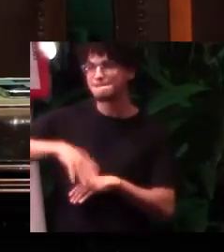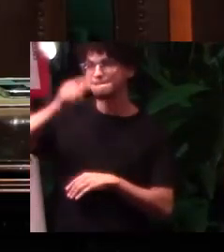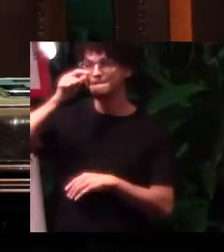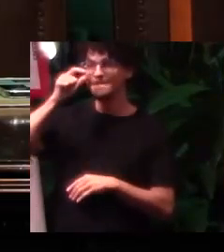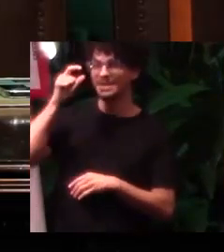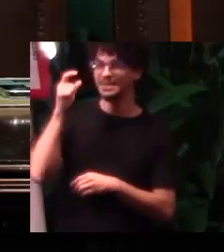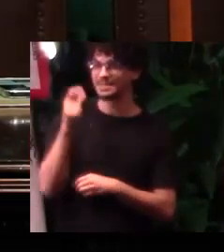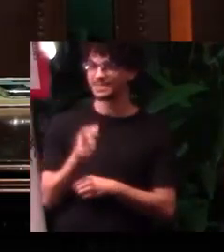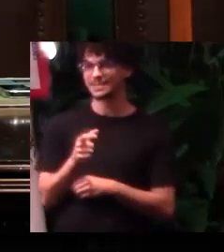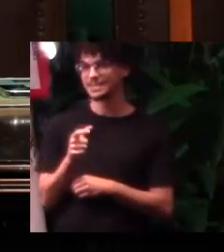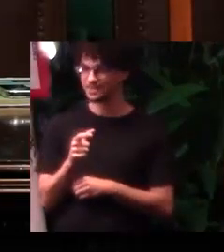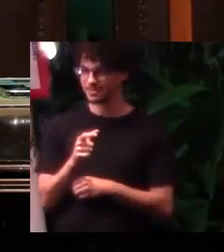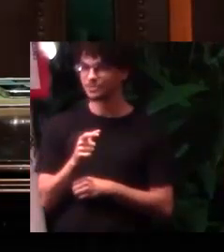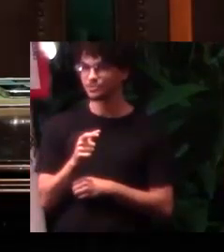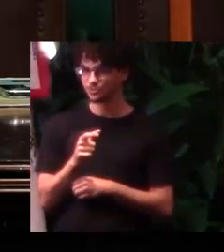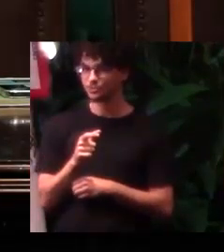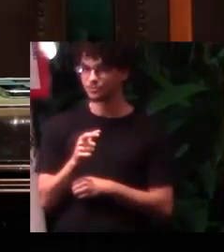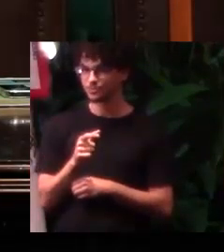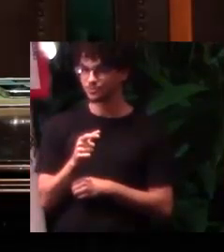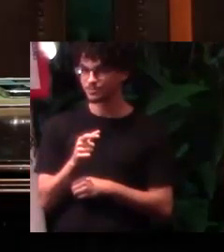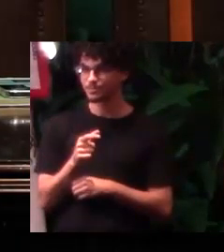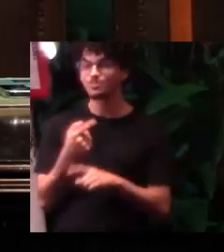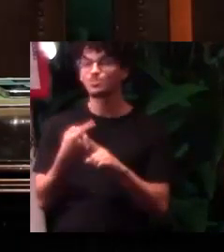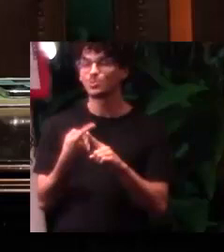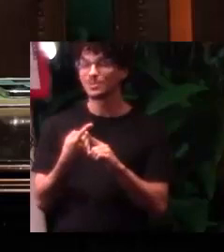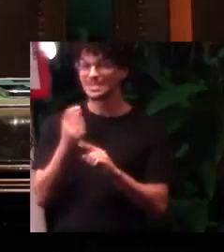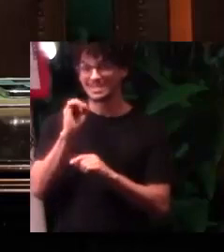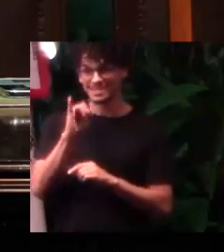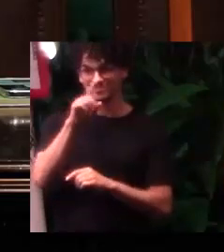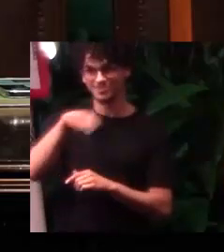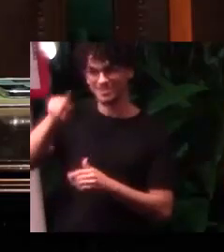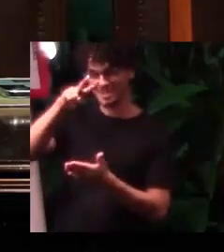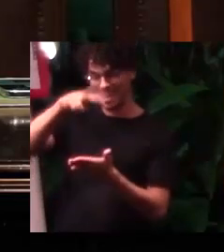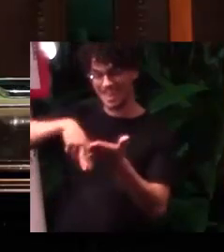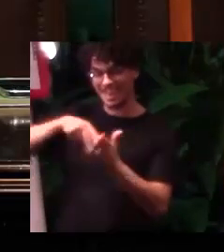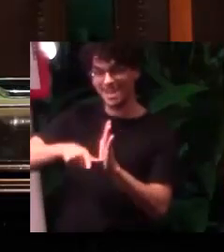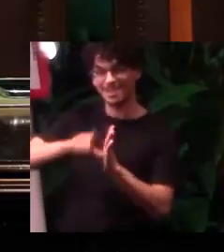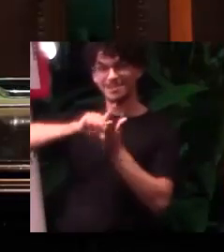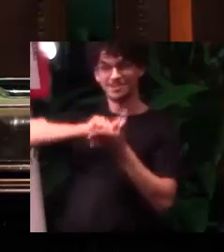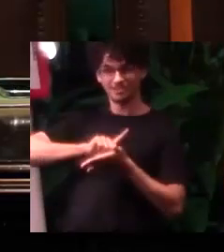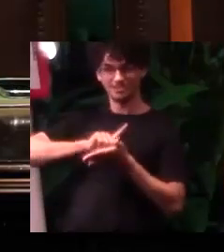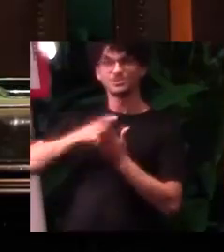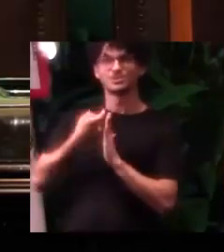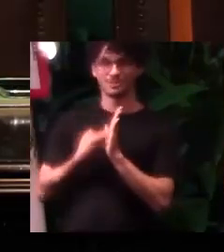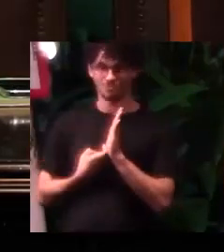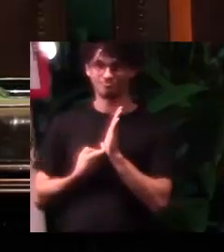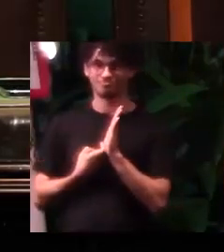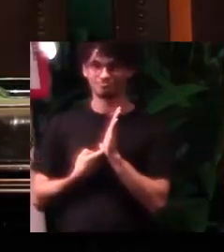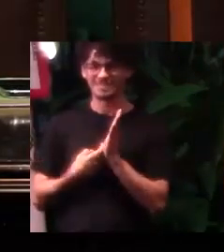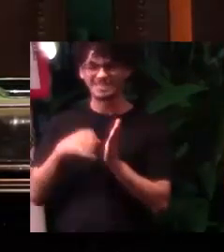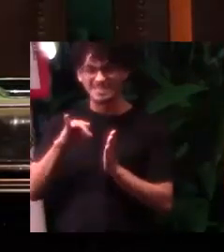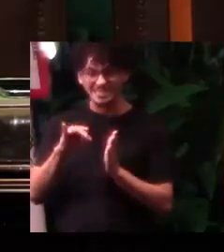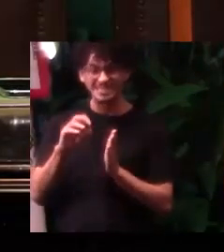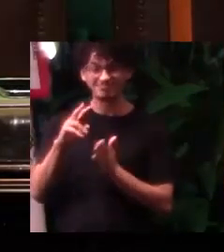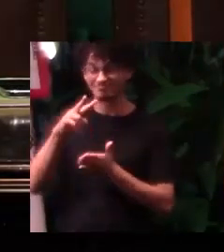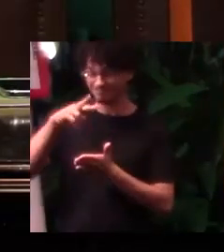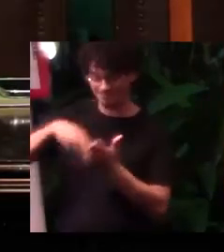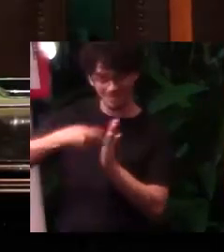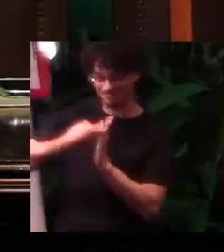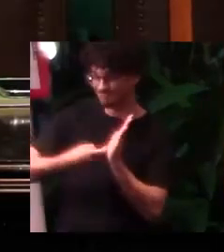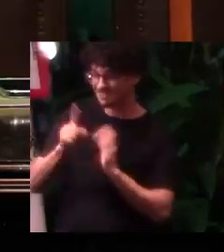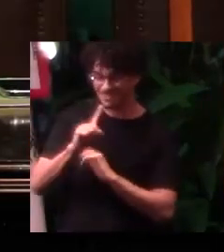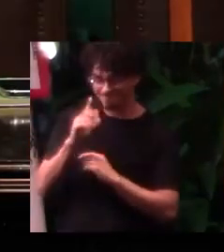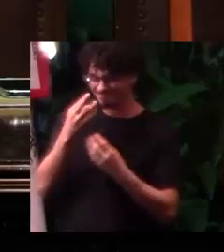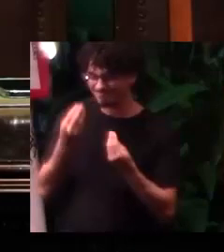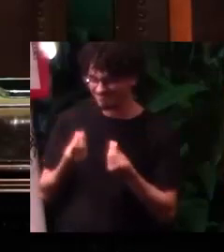interessante quando ocorre exatamente a leitura prévia. Sem a leitura prévia, já não fica a mesma coisa. Mas